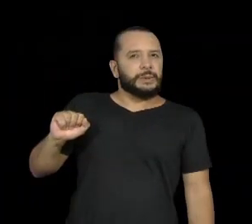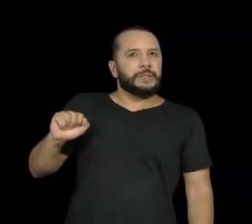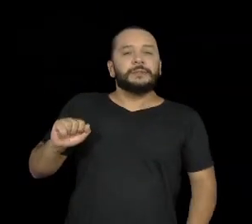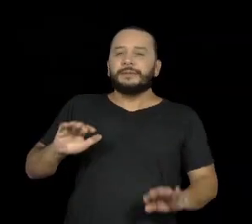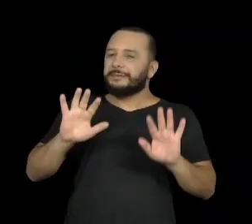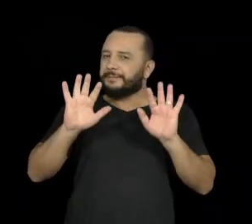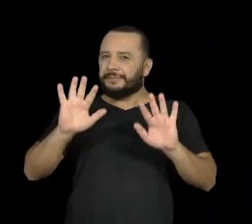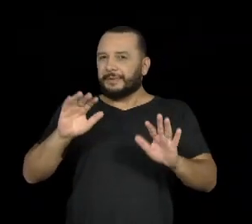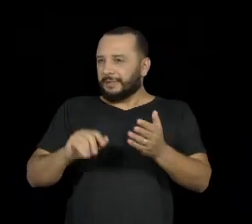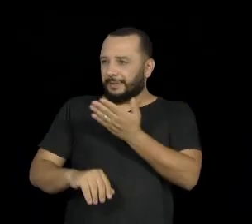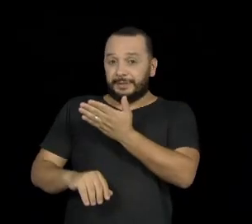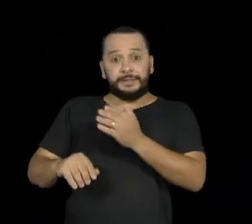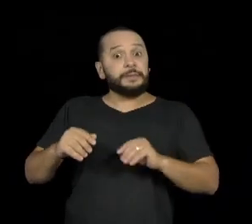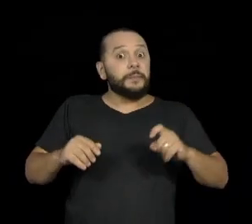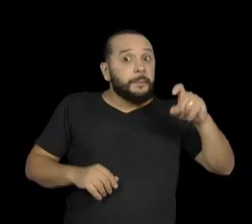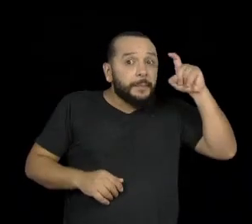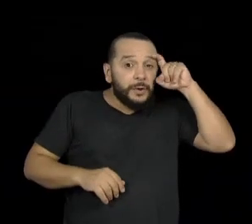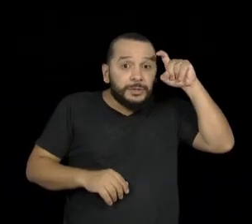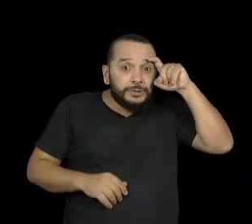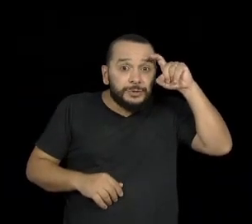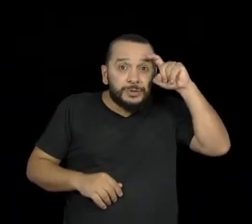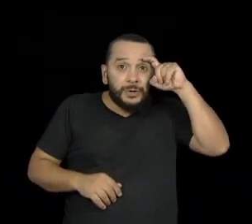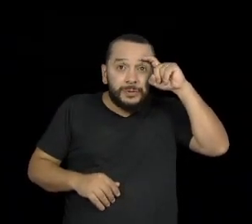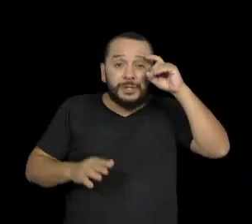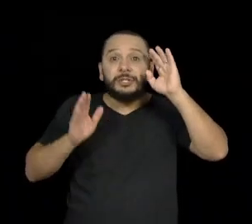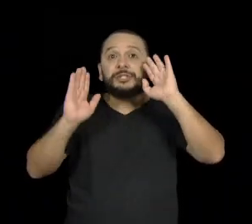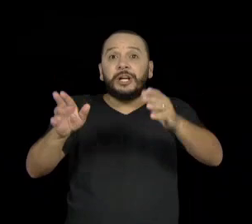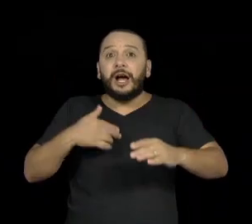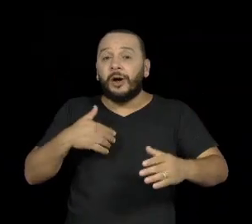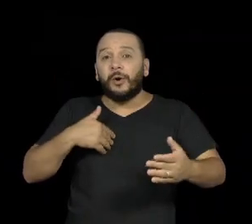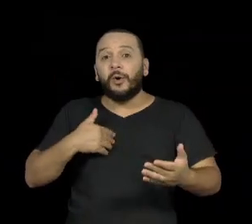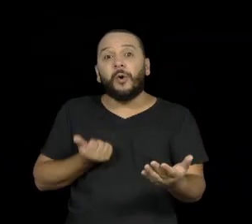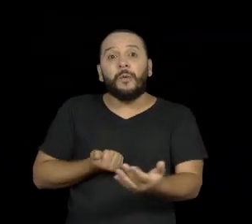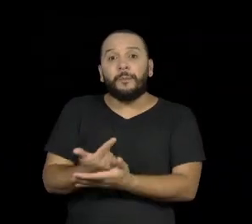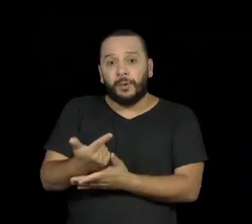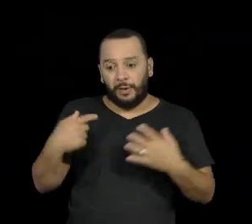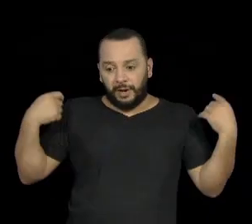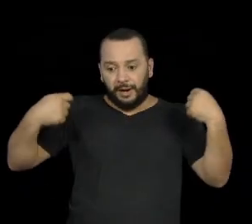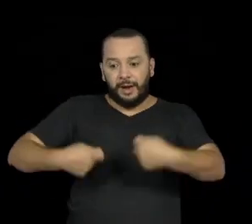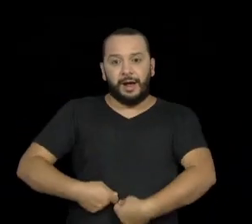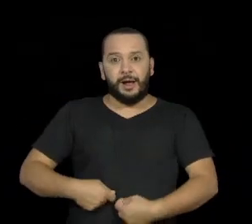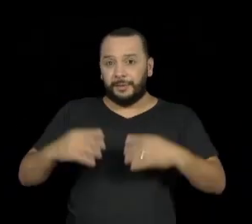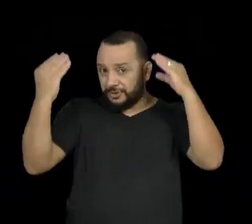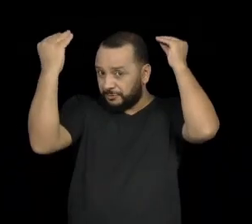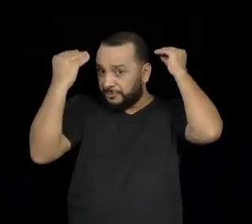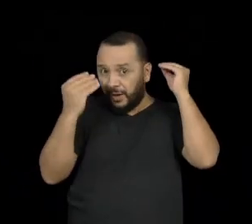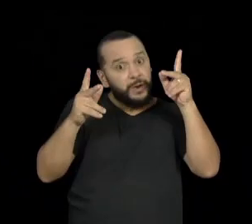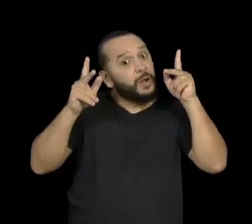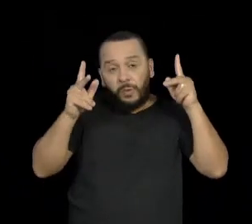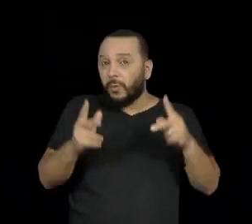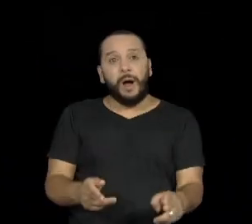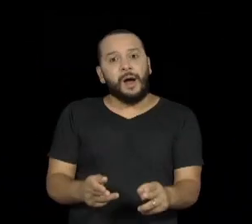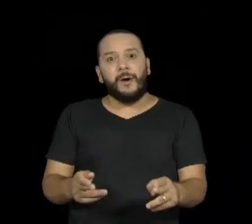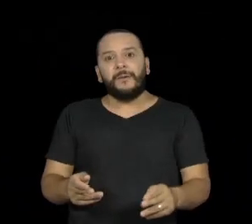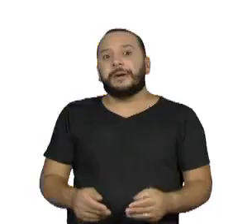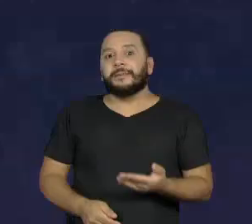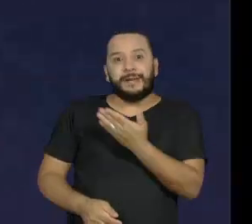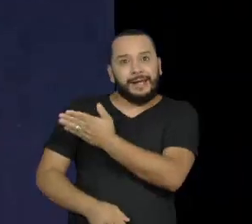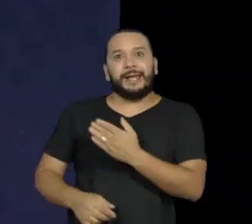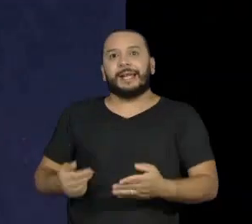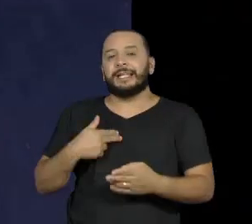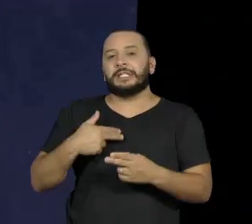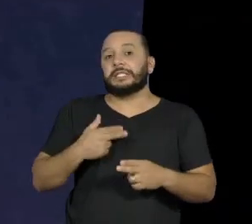Pois não é que o Maurício de Souza resolveu comprar uma capa e um chapéu no estilo Dick Tracy para disfarçar a